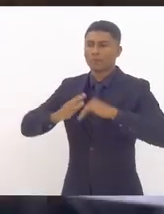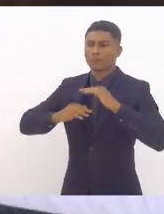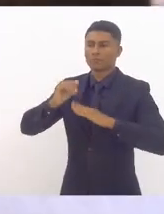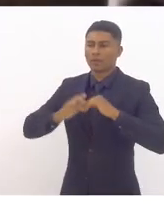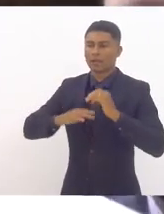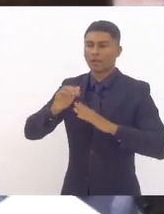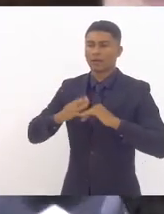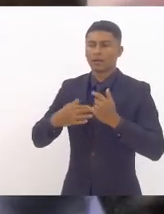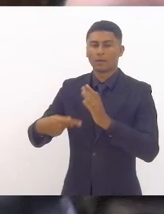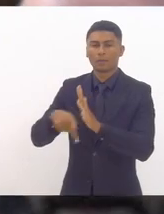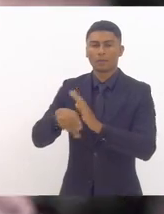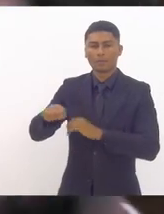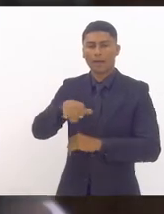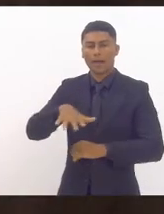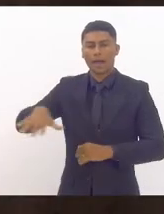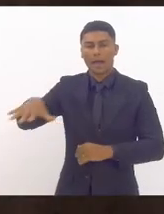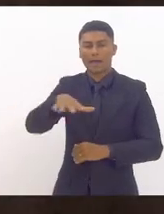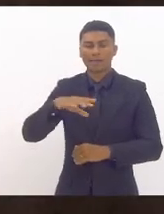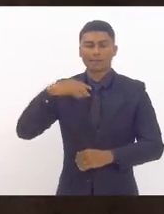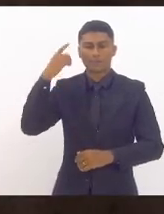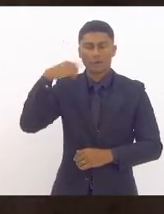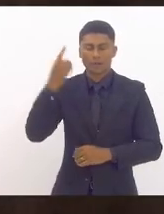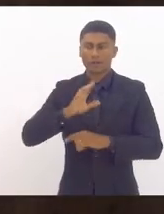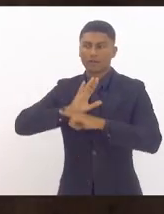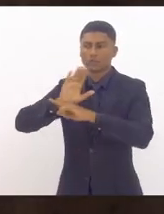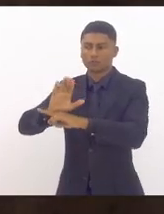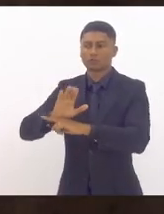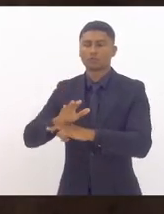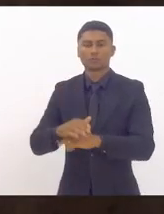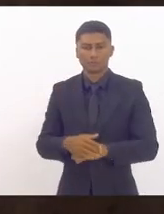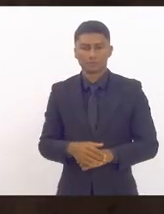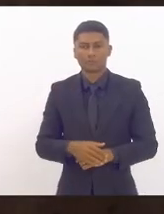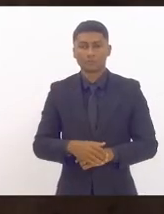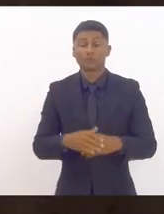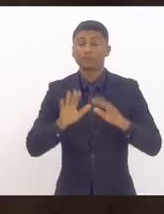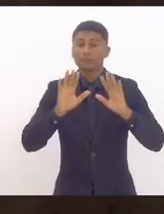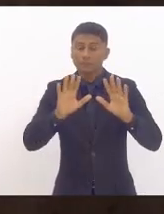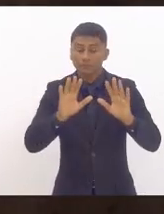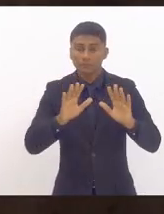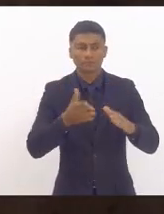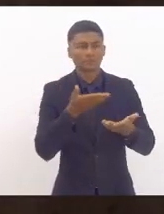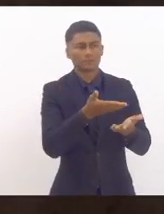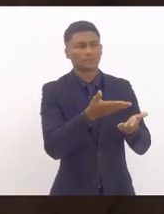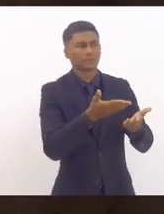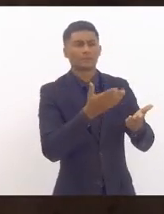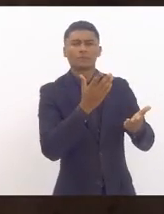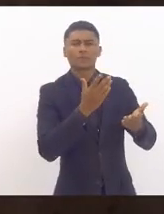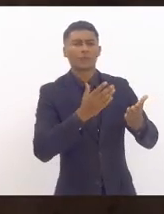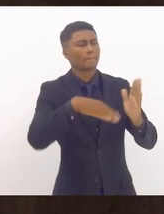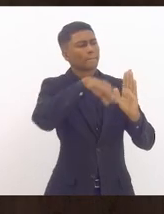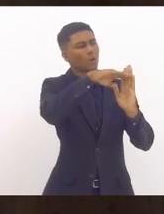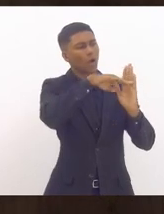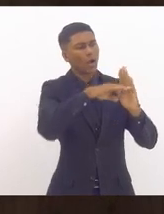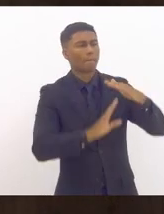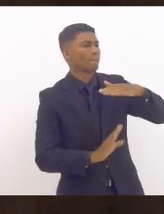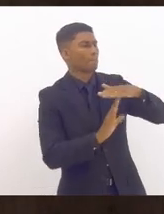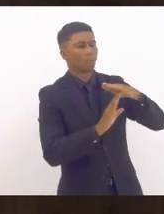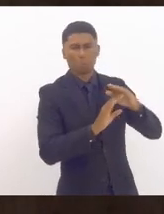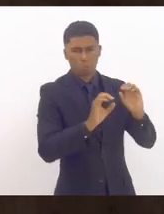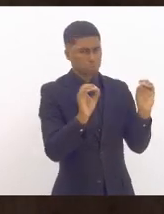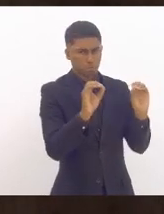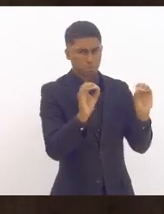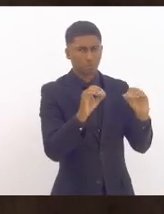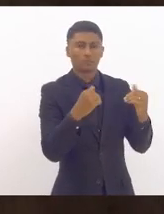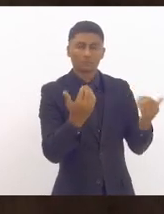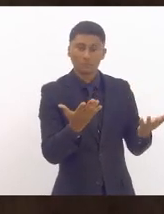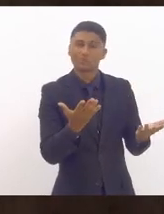de direito. Entretanto, a adoção do programa de residência jurídica sem limitações pode abrir brechas para que